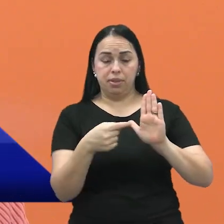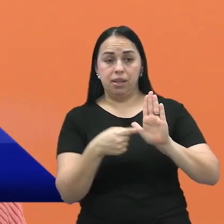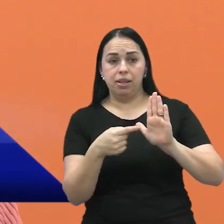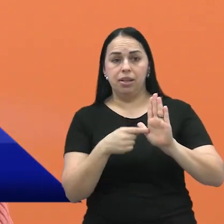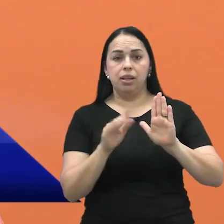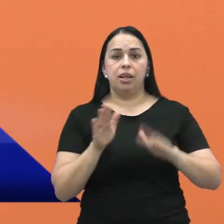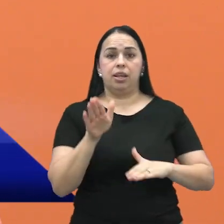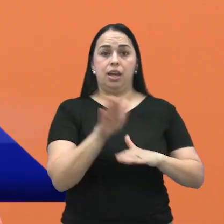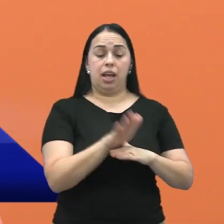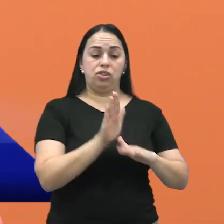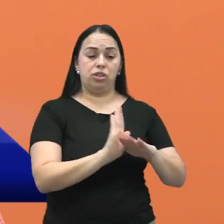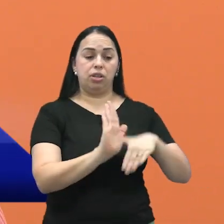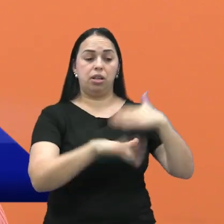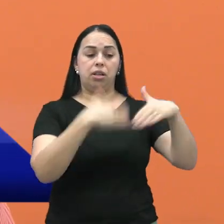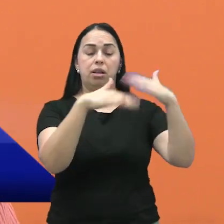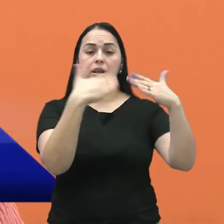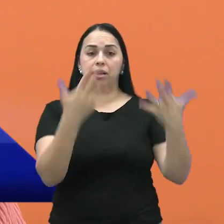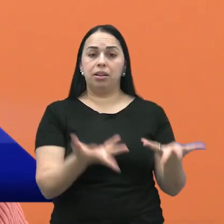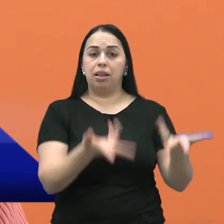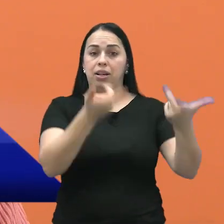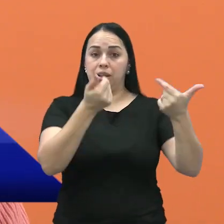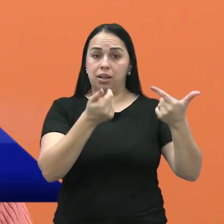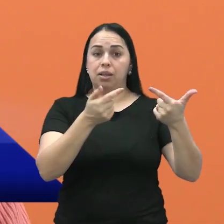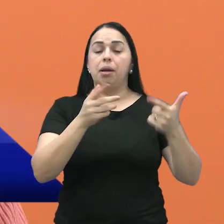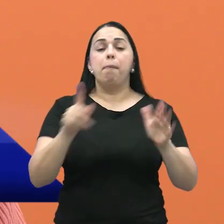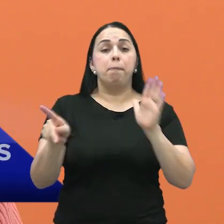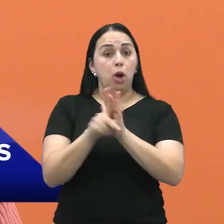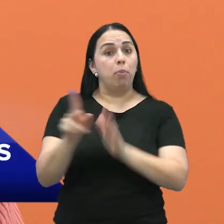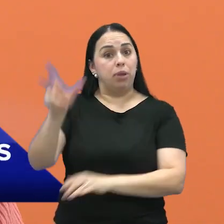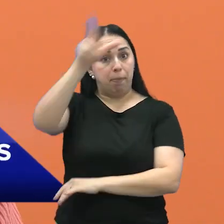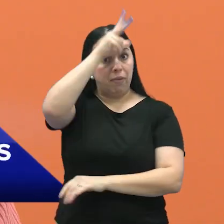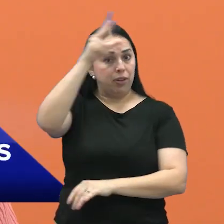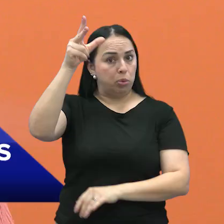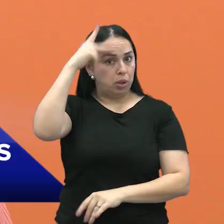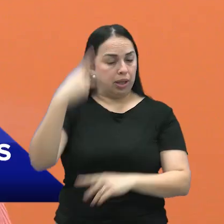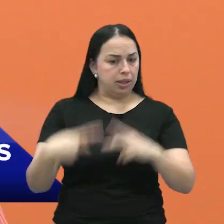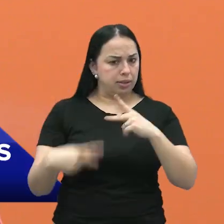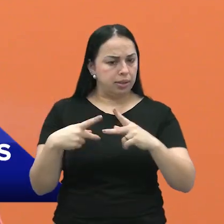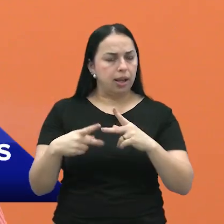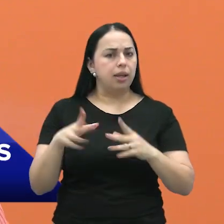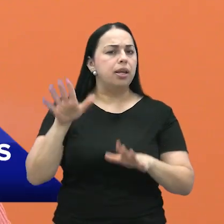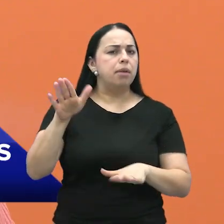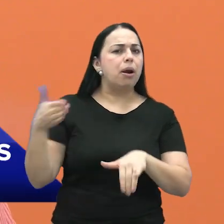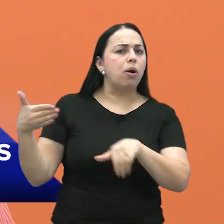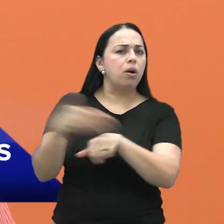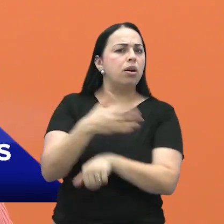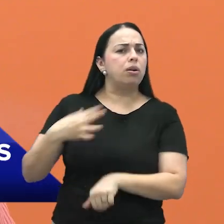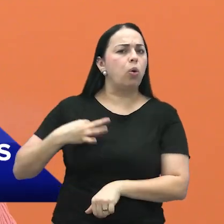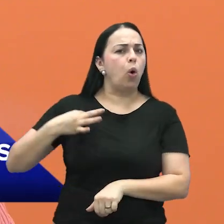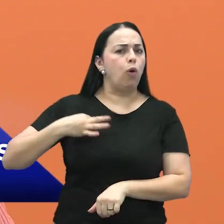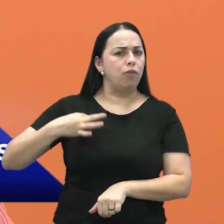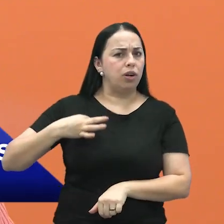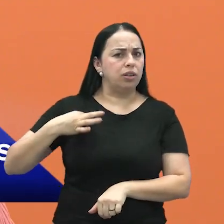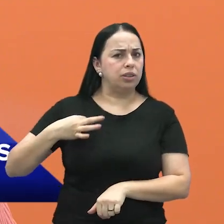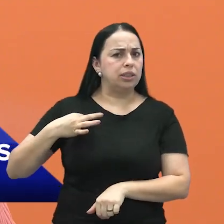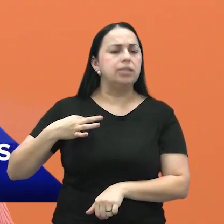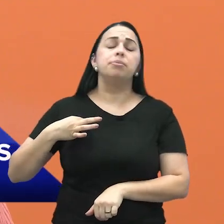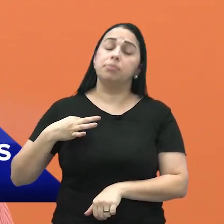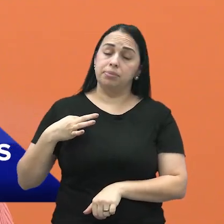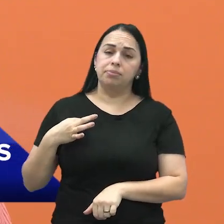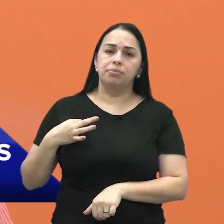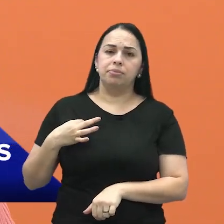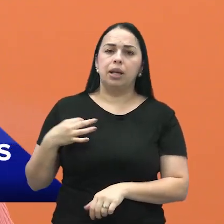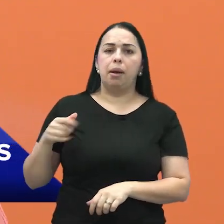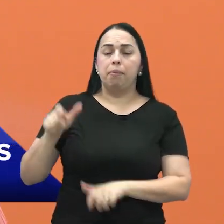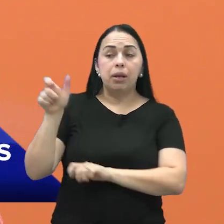é um programa de desenvolvimento do potencial e talento da Prefeitura de São José dos Campos e para se voluntariar nas atividades que nós